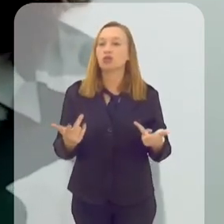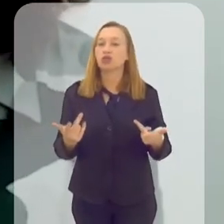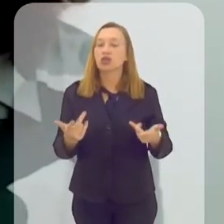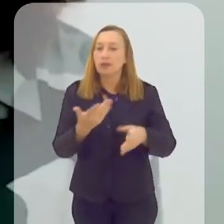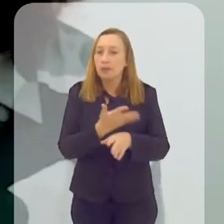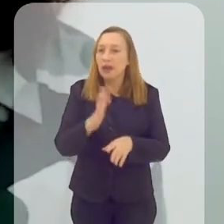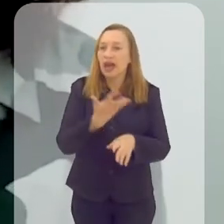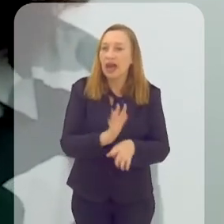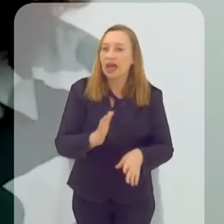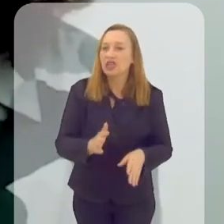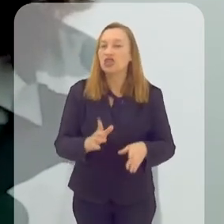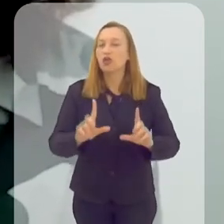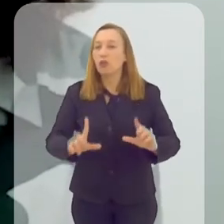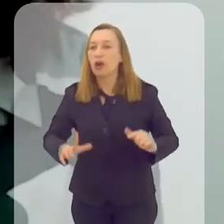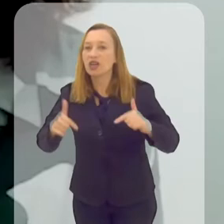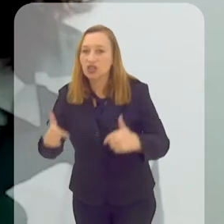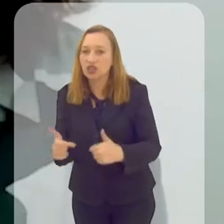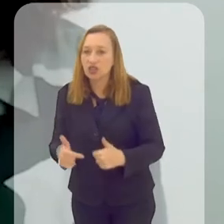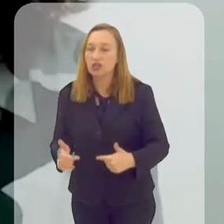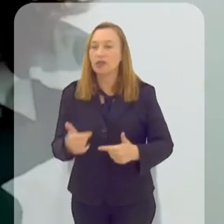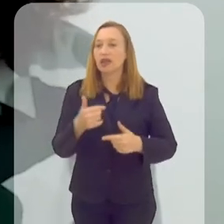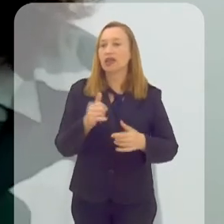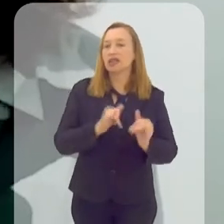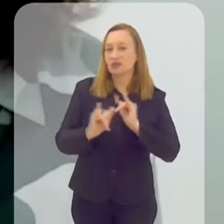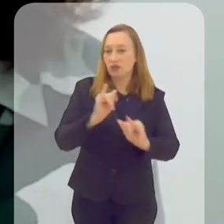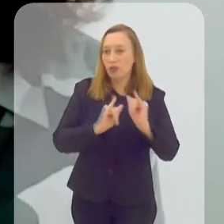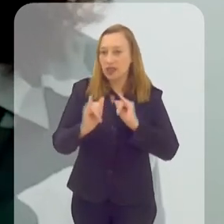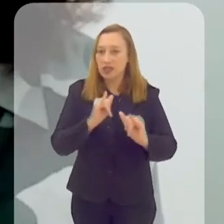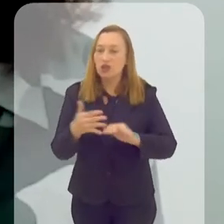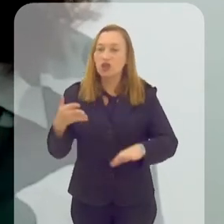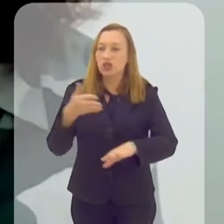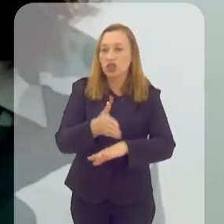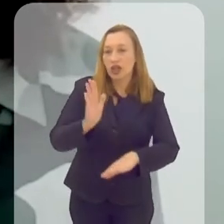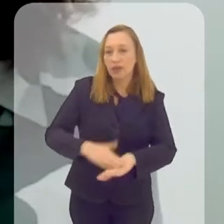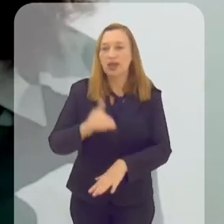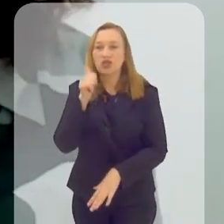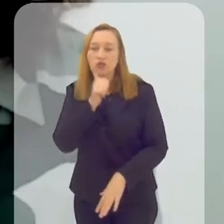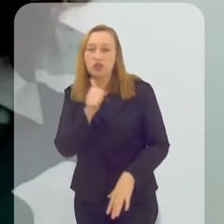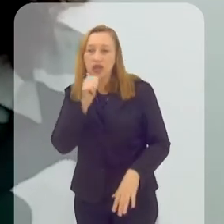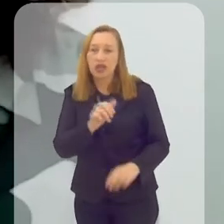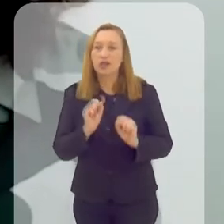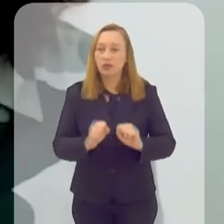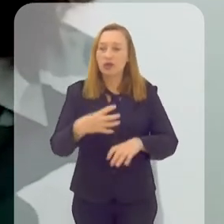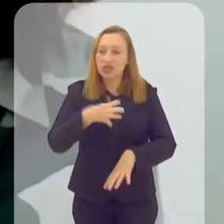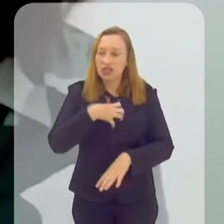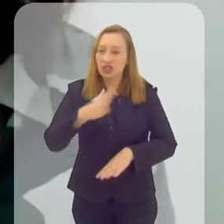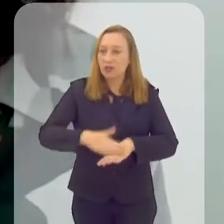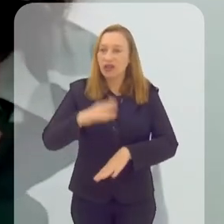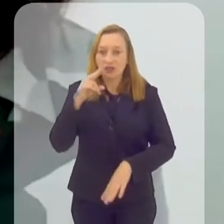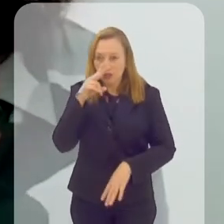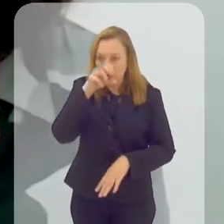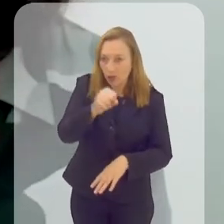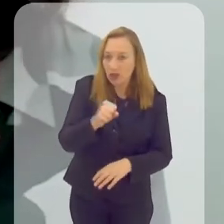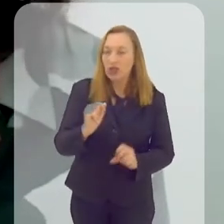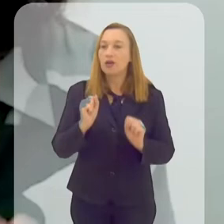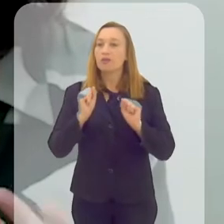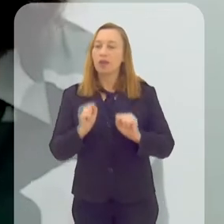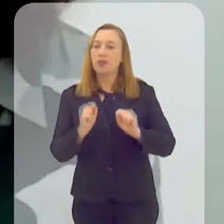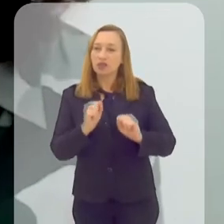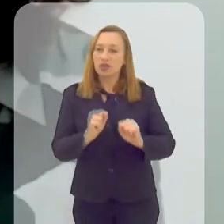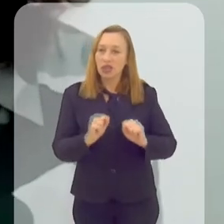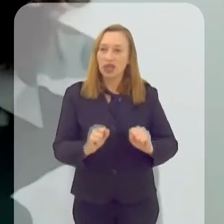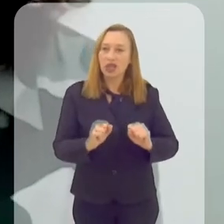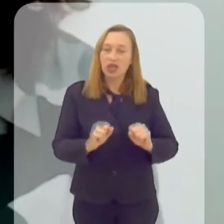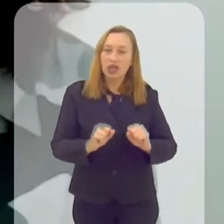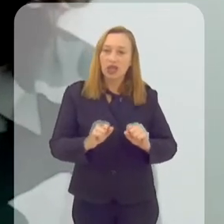estabelecer como prática e como ação para que essa informação chegue a mais mulheres e que elas possam se sentir mais fortes aí